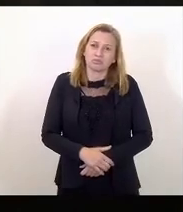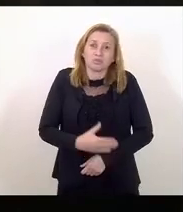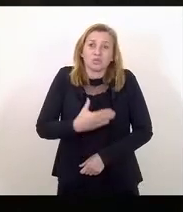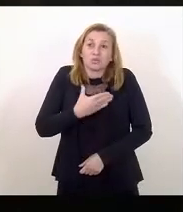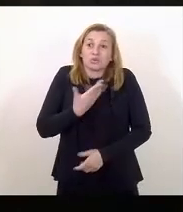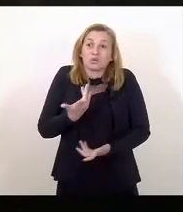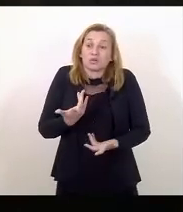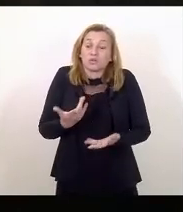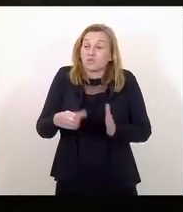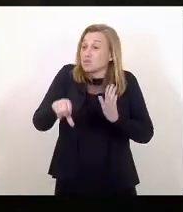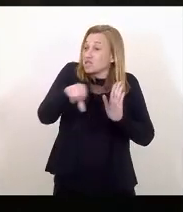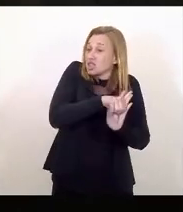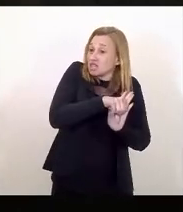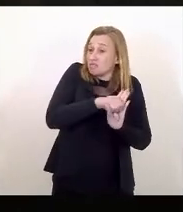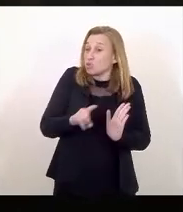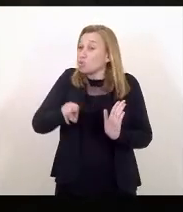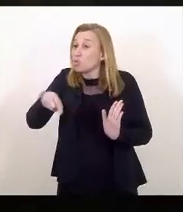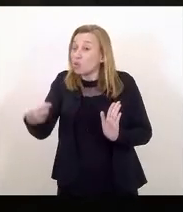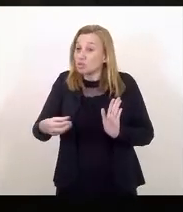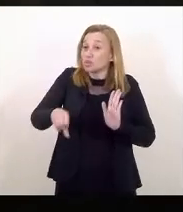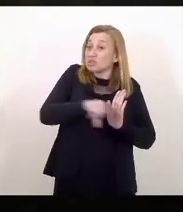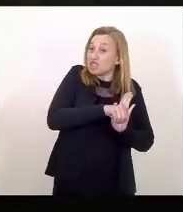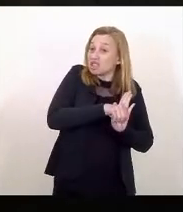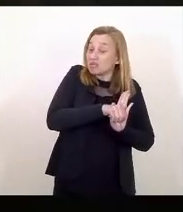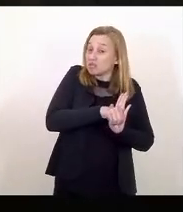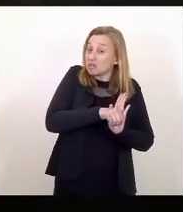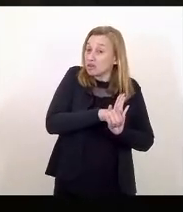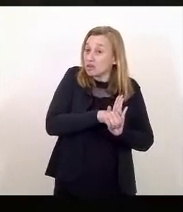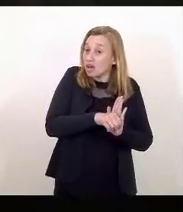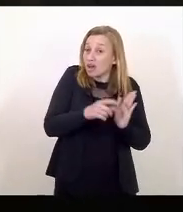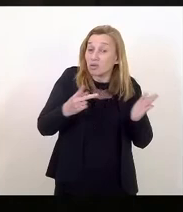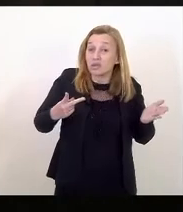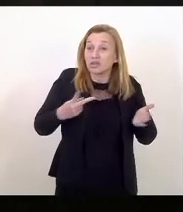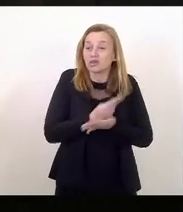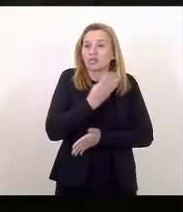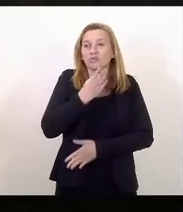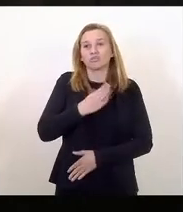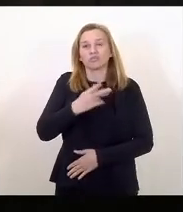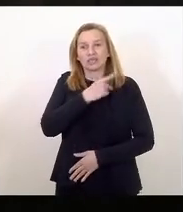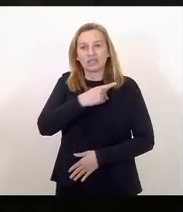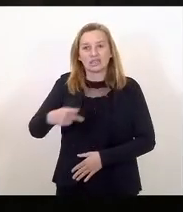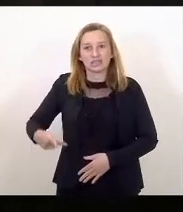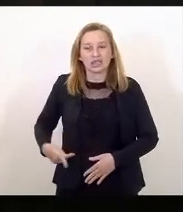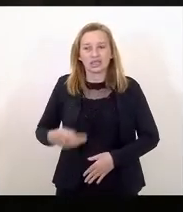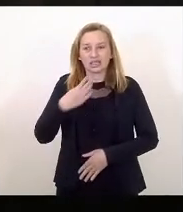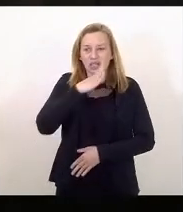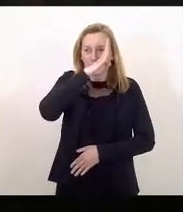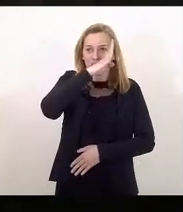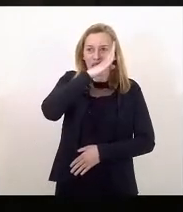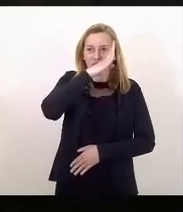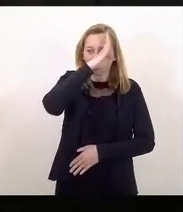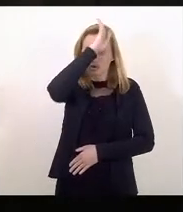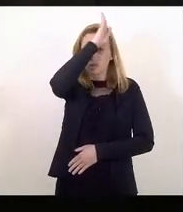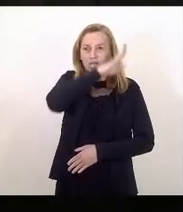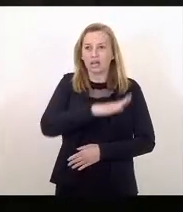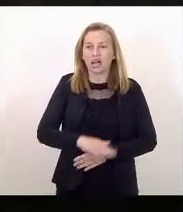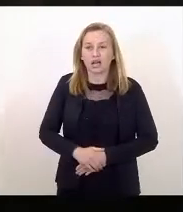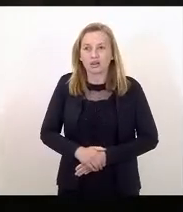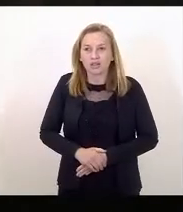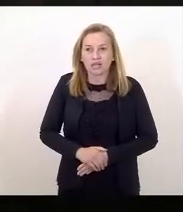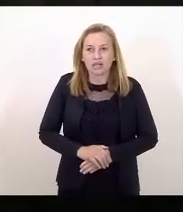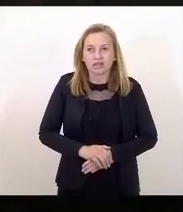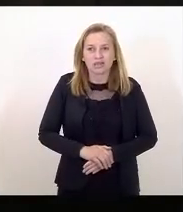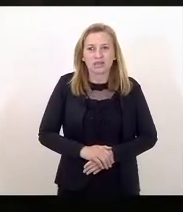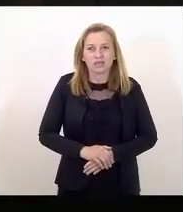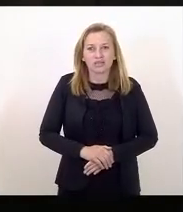após o outro sendo cometido pelo presidente da República no tratamento que deveria